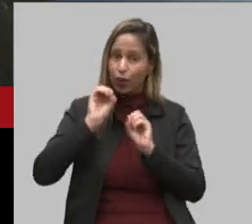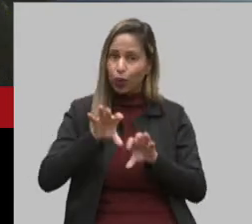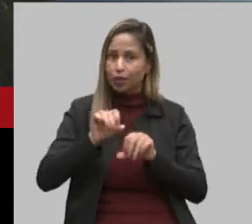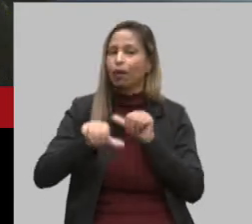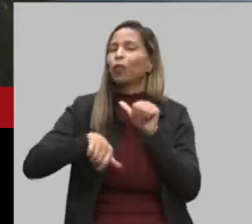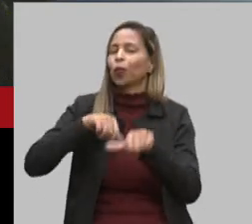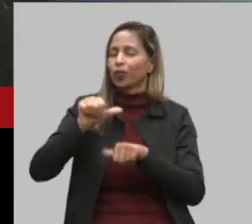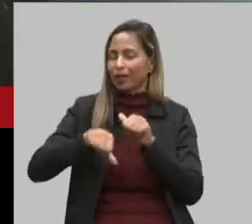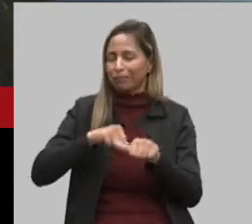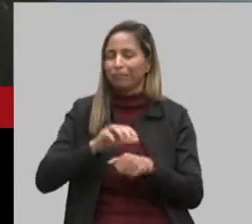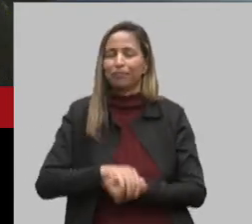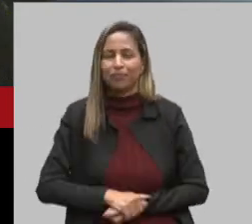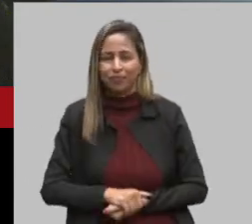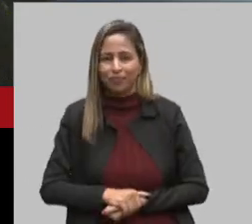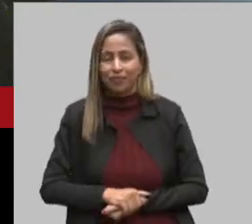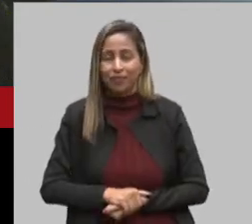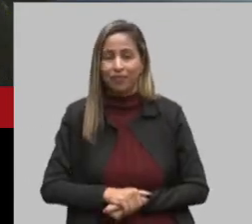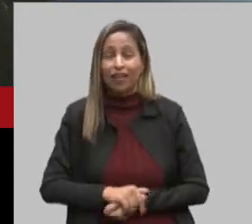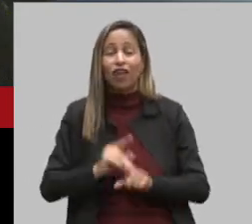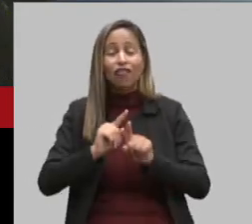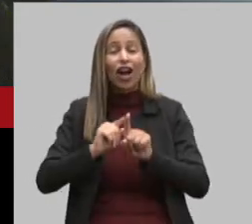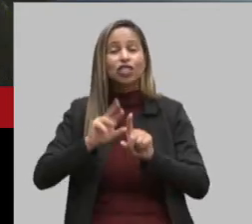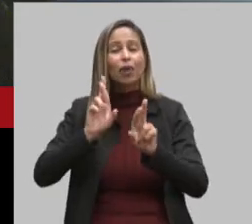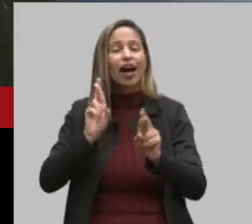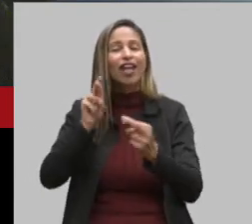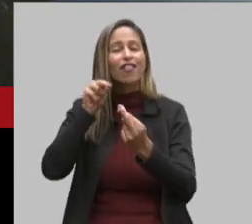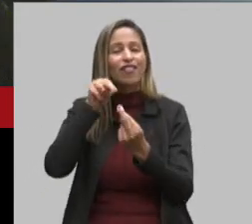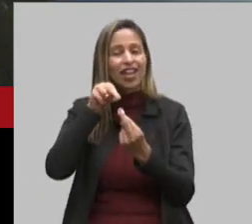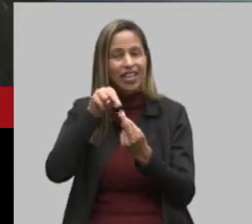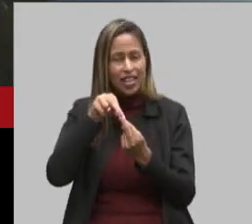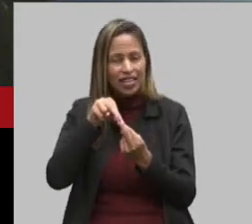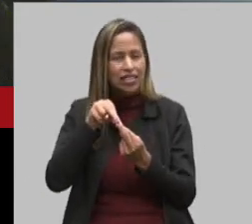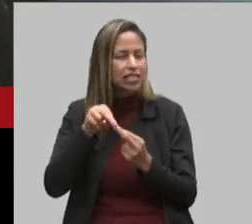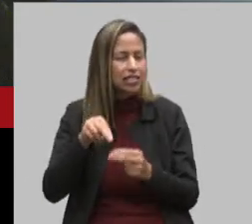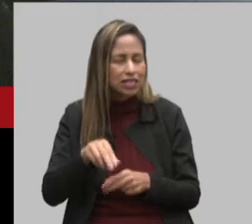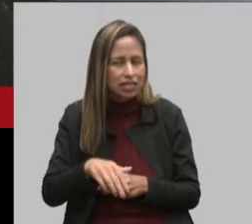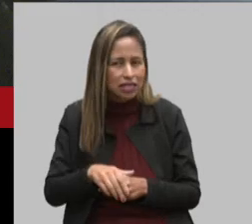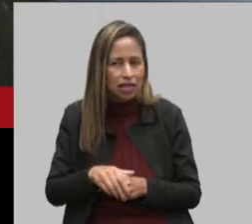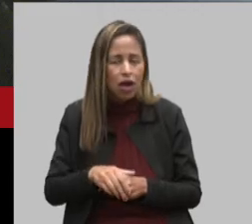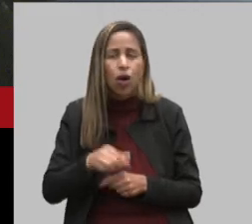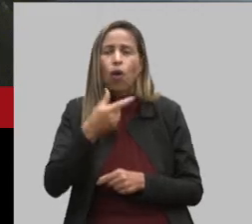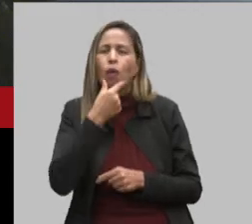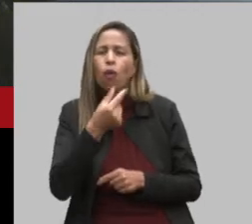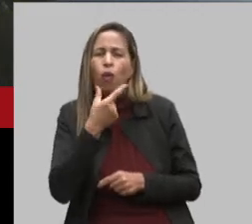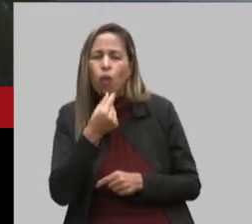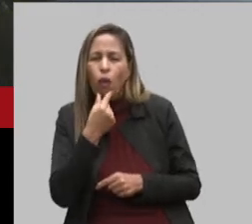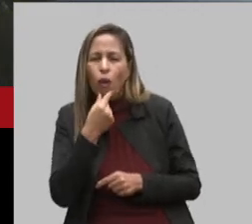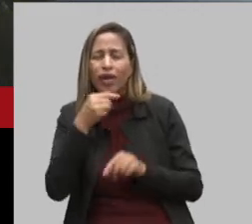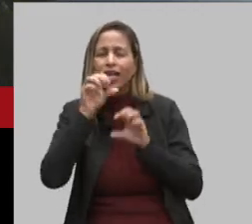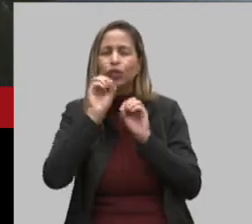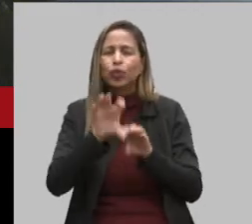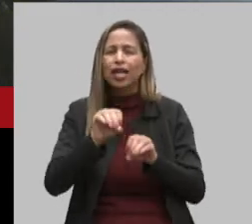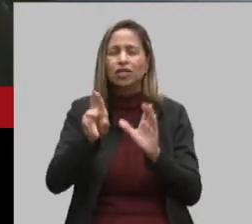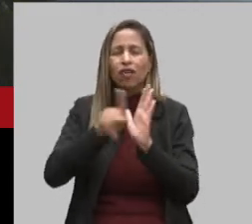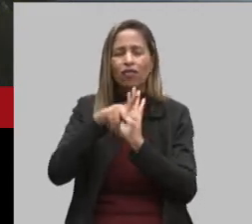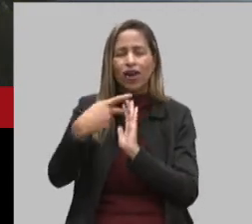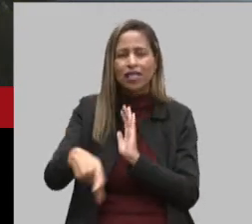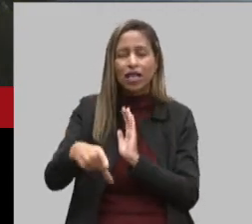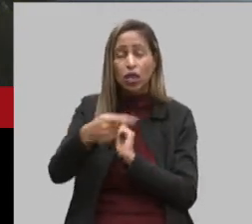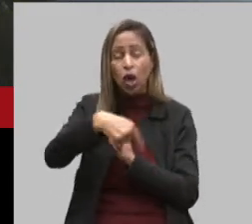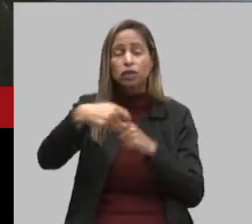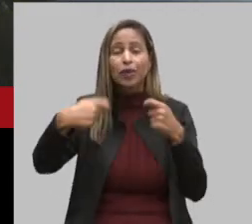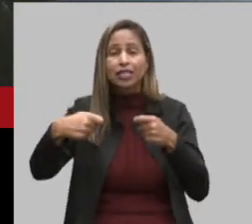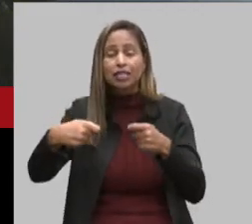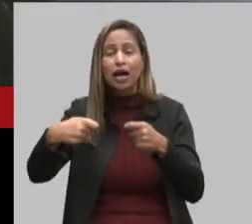aí eu remonto e faço uma referência ao que o filósofo Emanuel Kant dizia o homem é aquilo que a educação faz dele então nós precisamos tratar